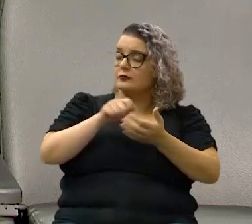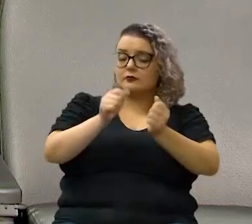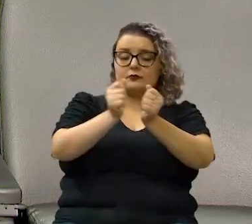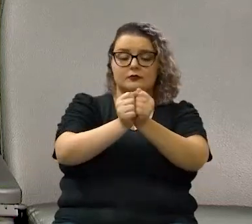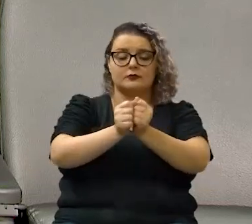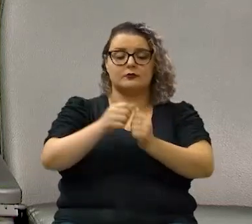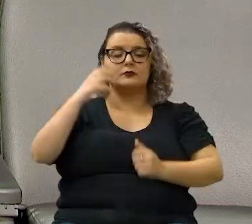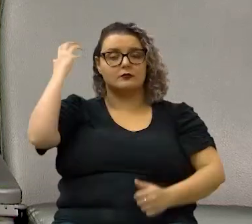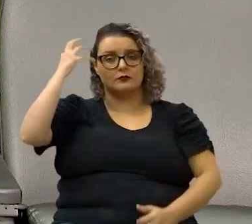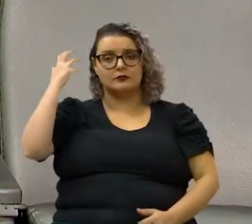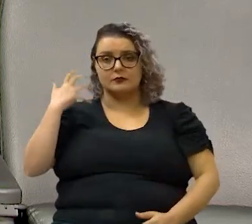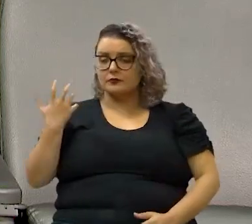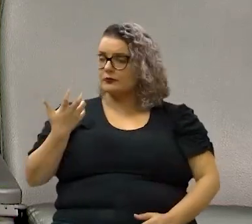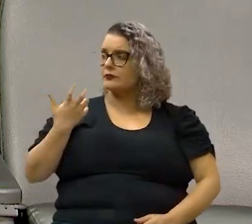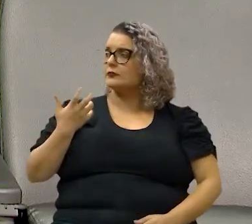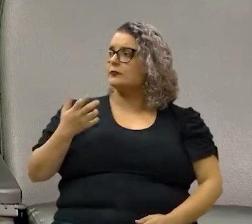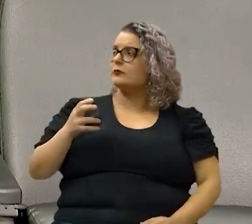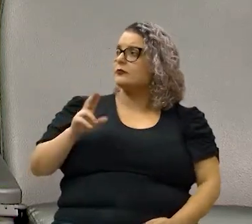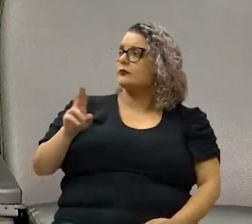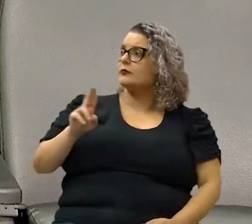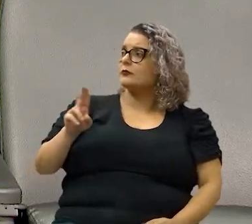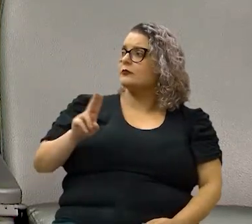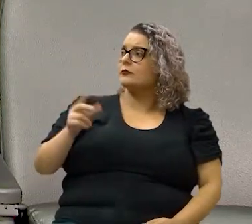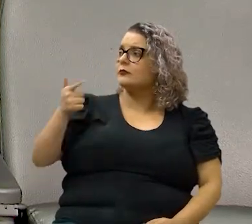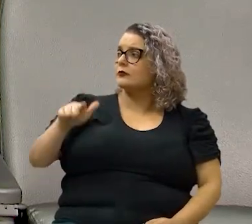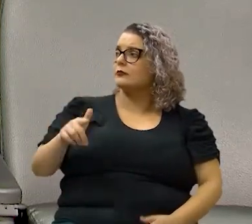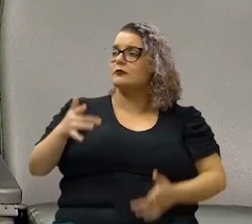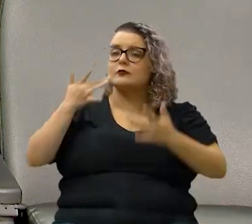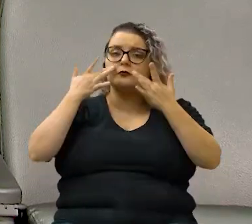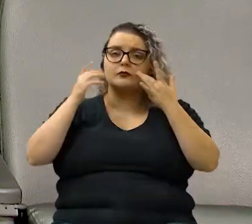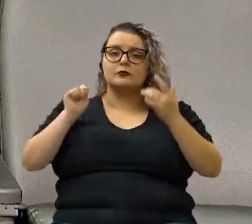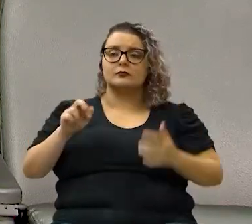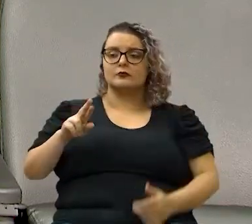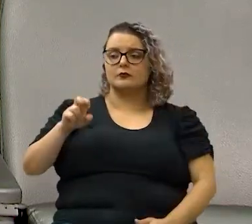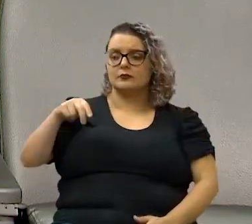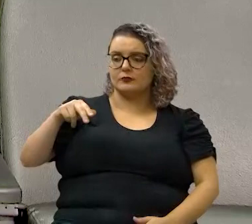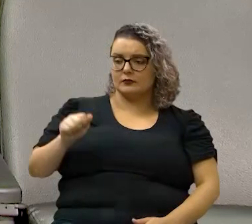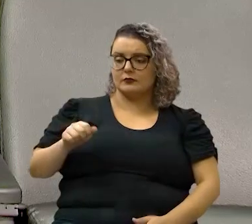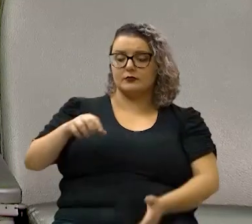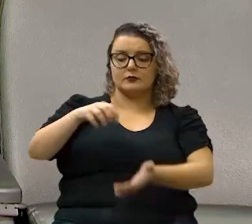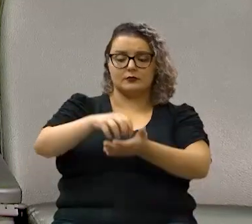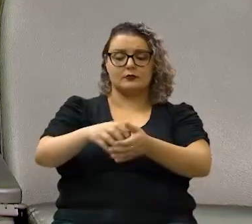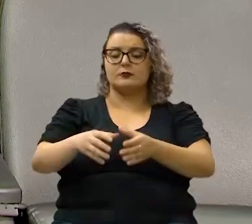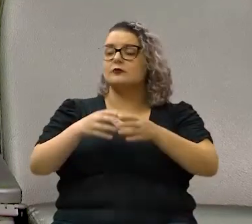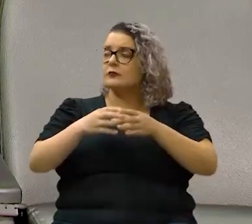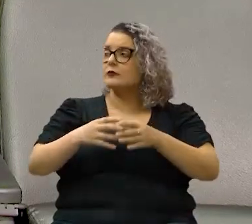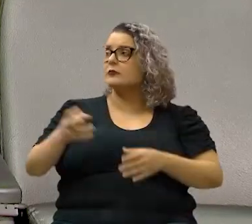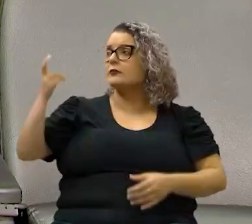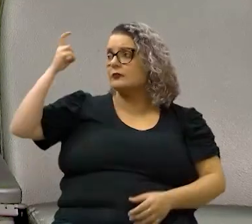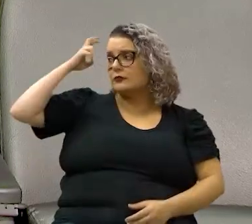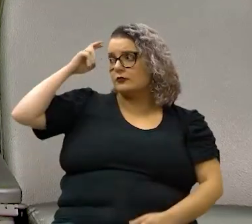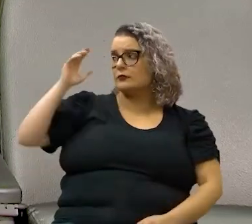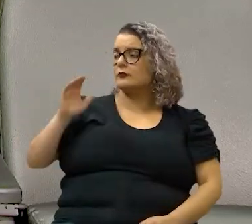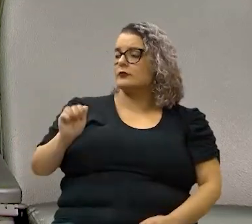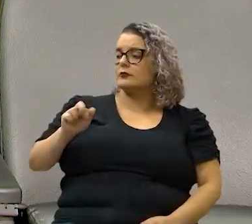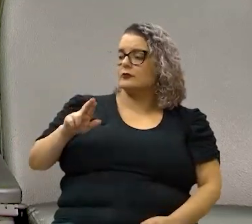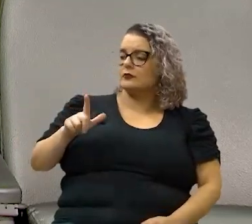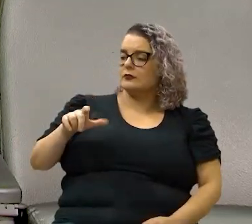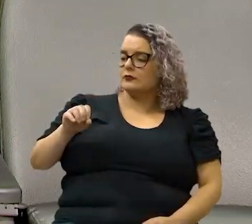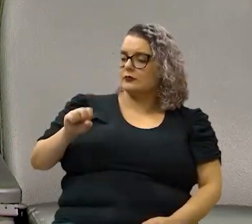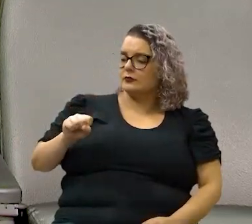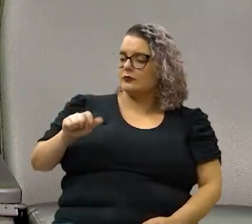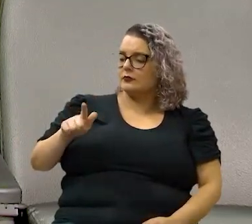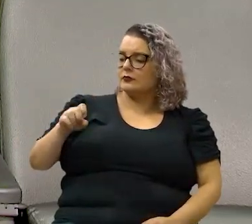lado da vereadora Guida Calisto, para renomear o Teatro de Arena, no Centro de Convivência Cultural Carlos Gomes,